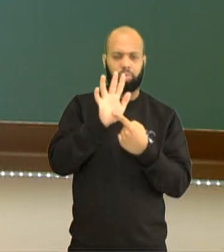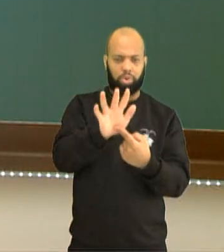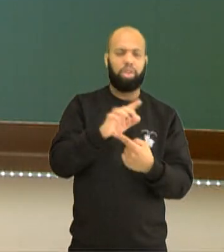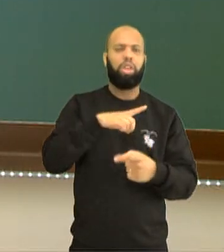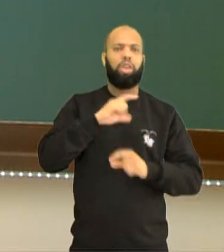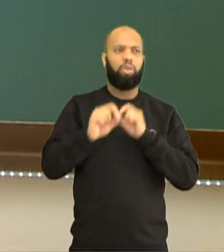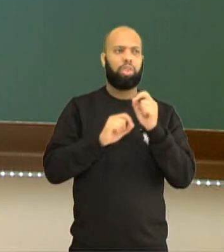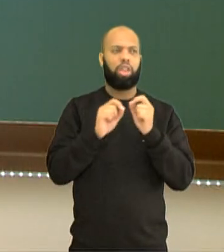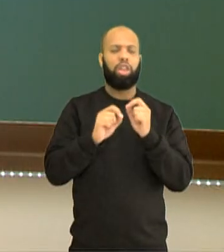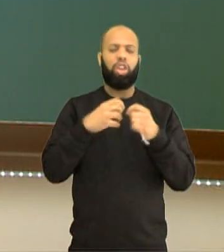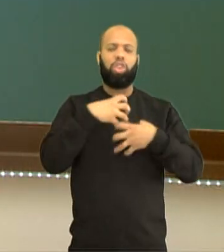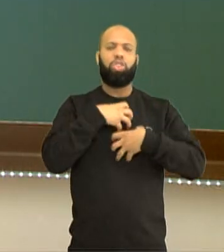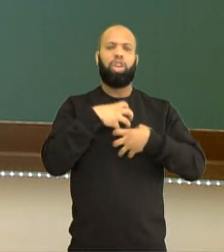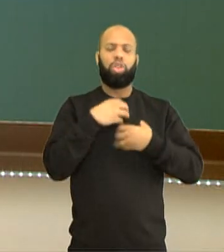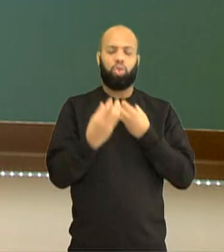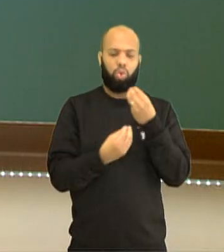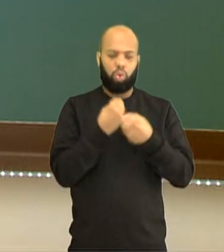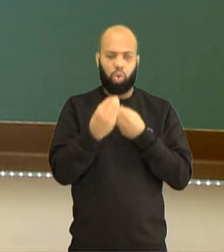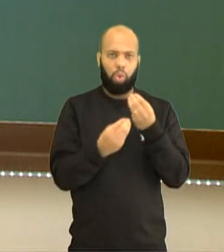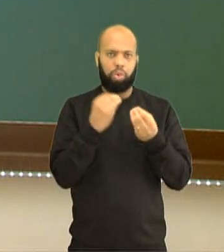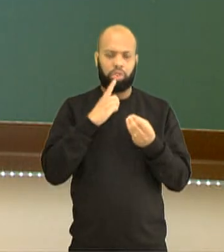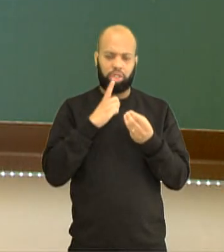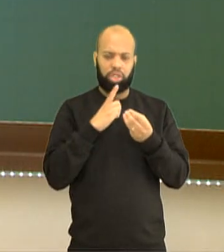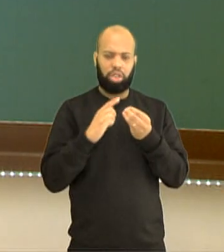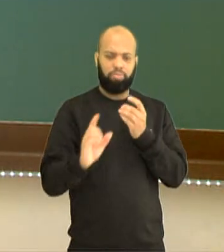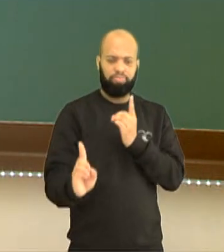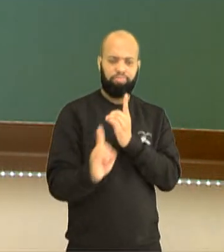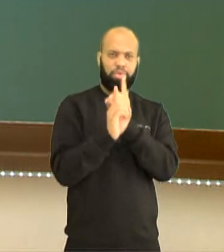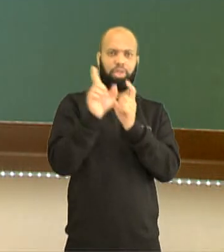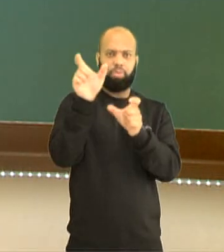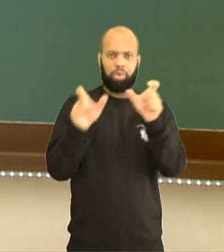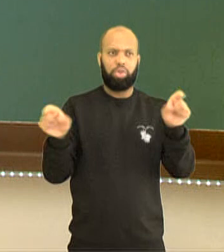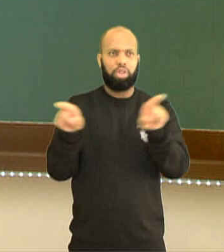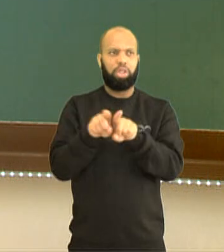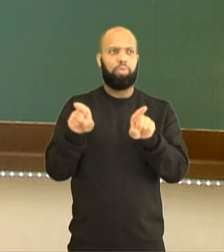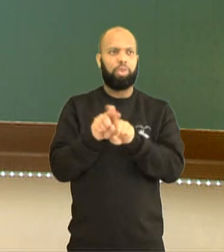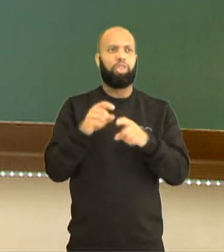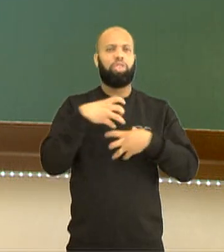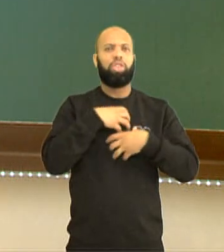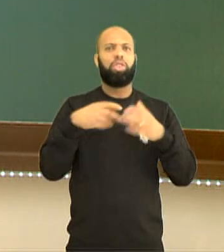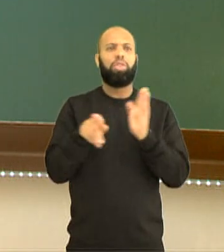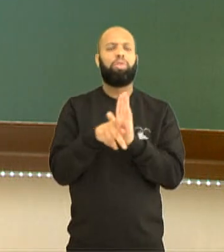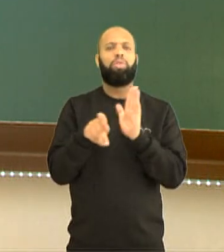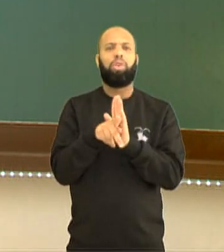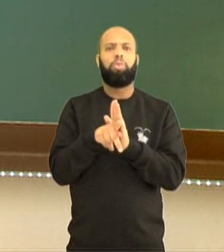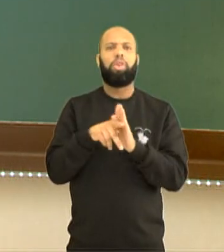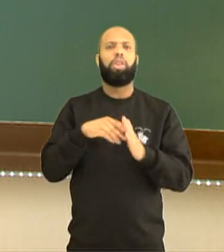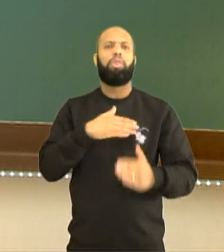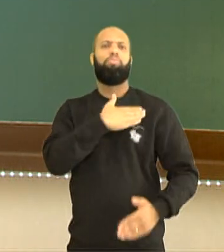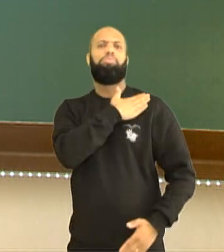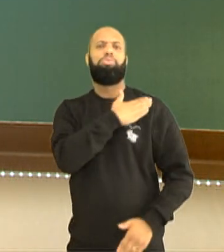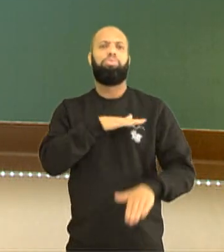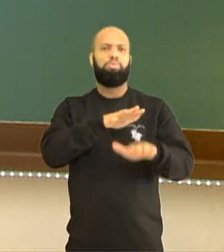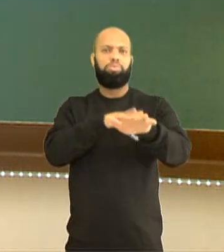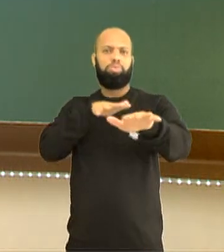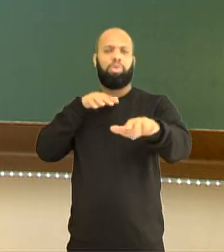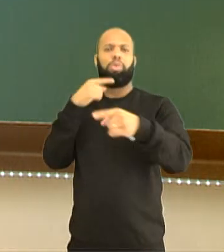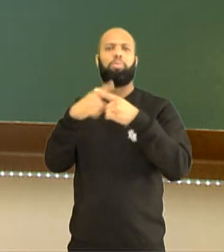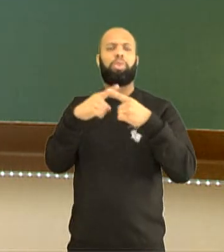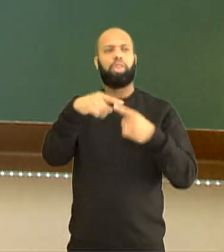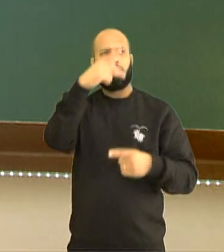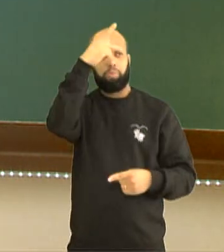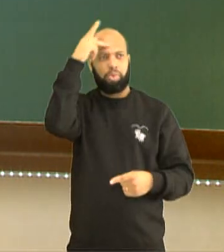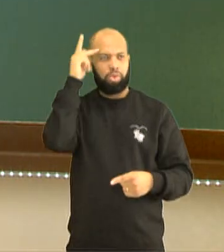o encontro de pessoas, o encontro de festas, a questão mesmo de procissões militares, porque as pessoas entravam nas cidades